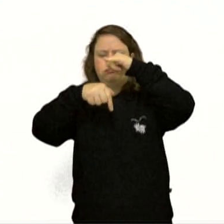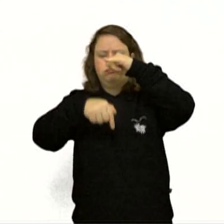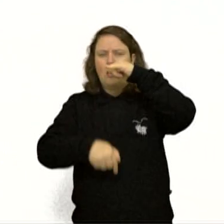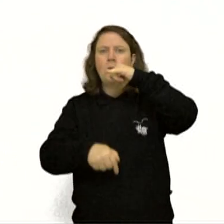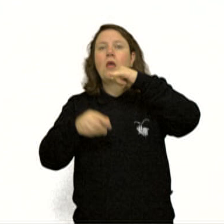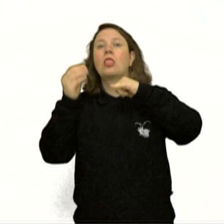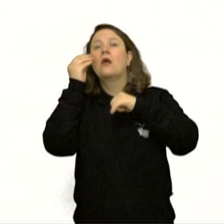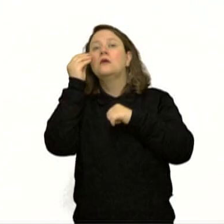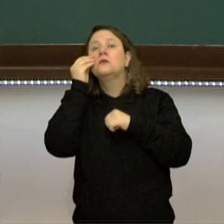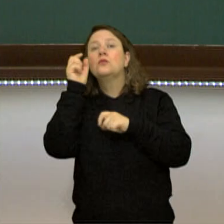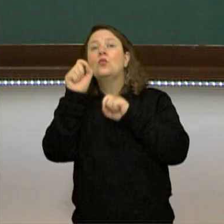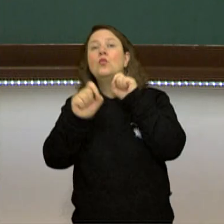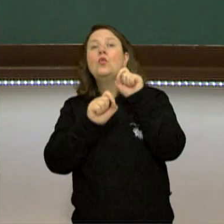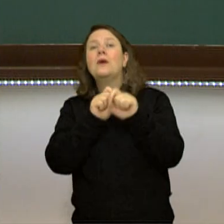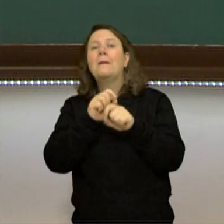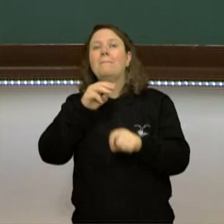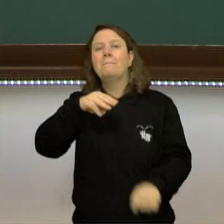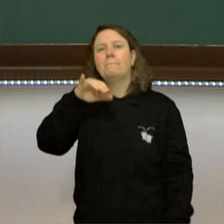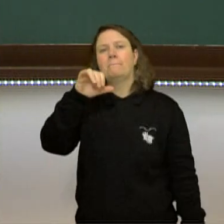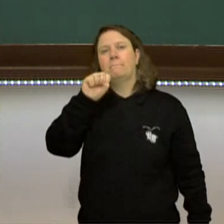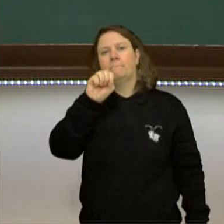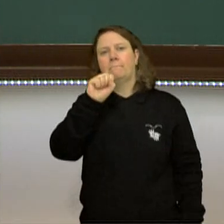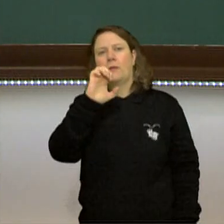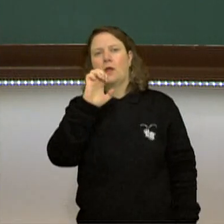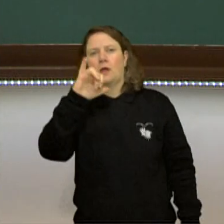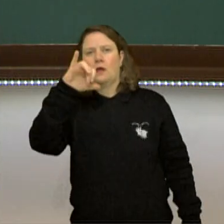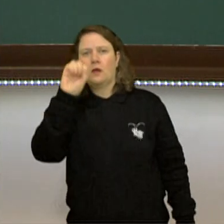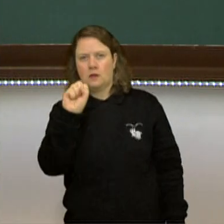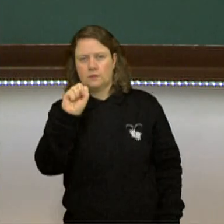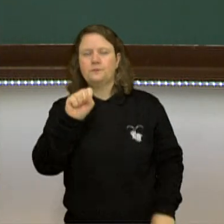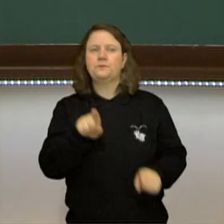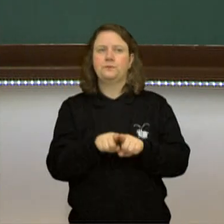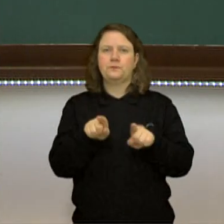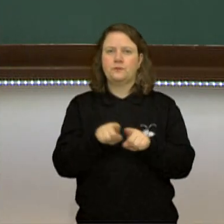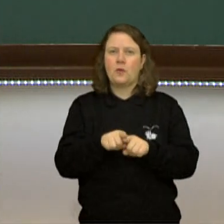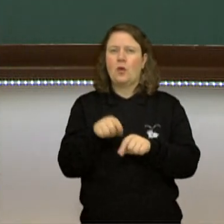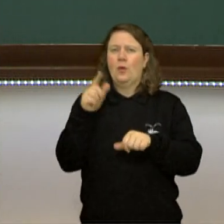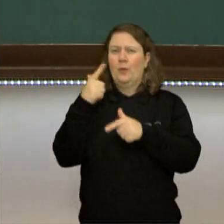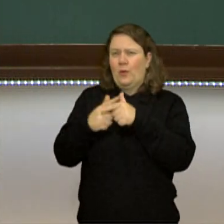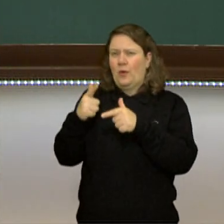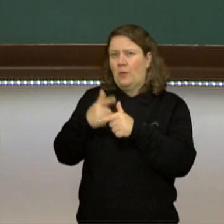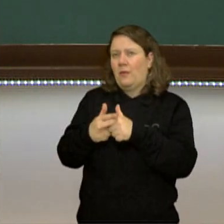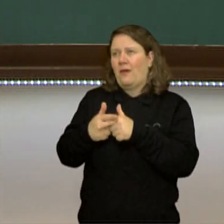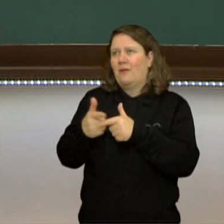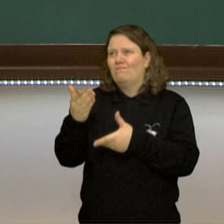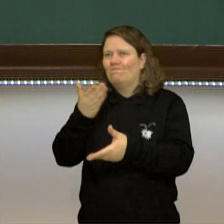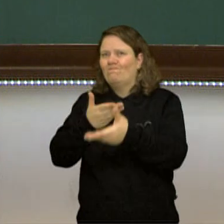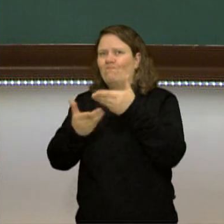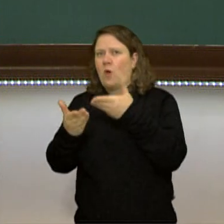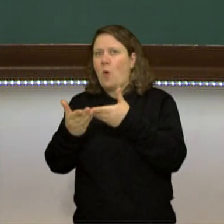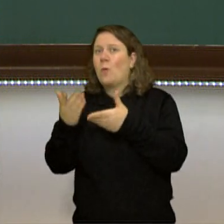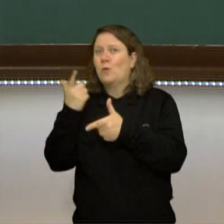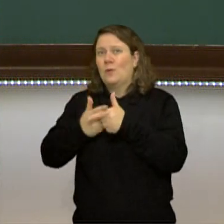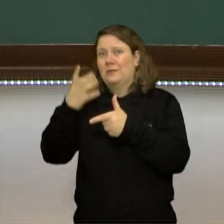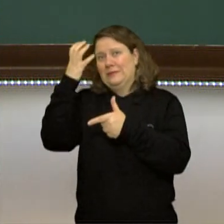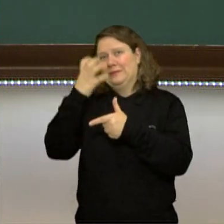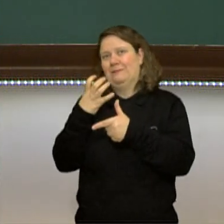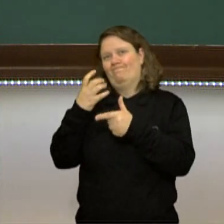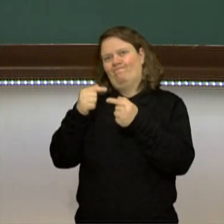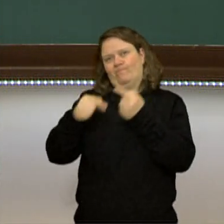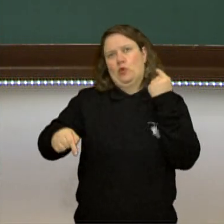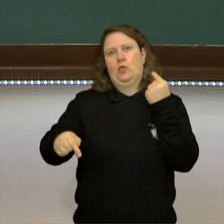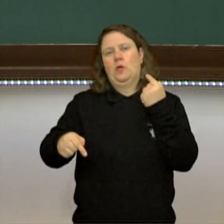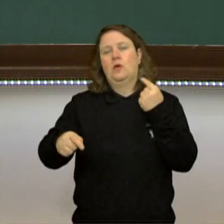tentativa de instalação de mísseis soviéticos, que teve daí uma resposta diplomática dos Estados Unidos, os mísseis nunca foram efetivamente instalados, mas justamente porque houve uma